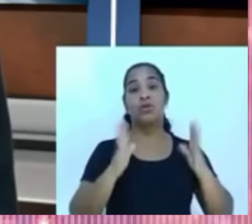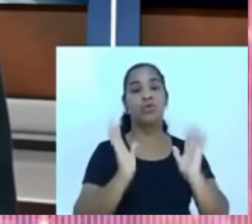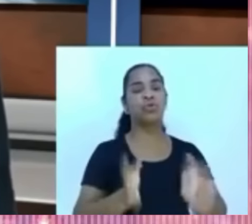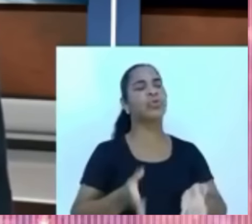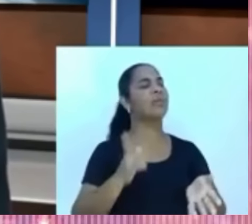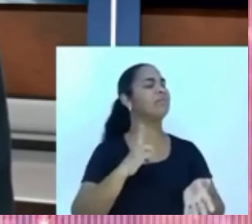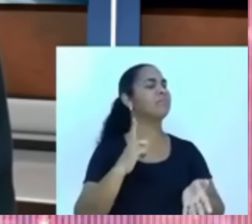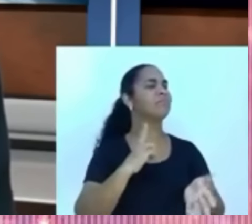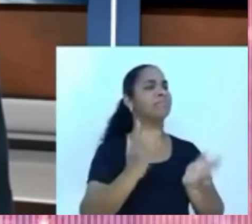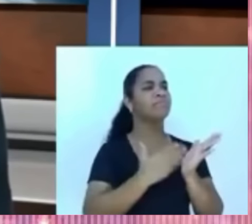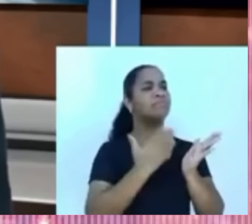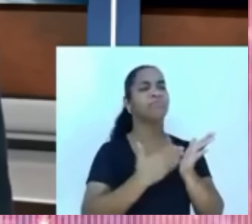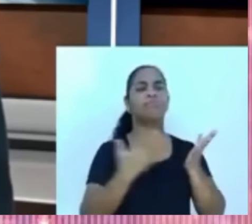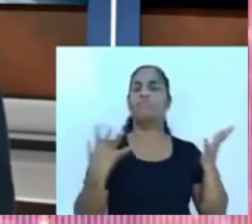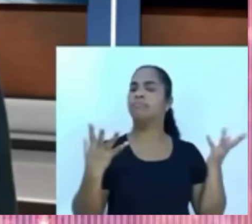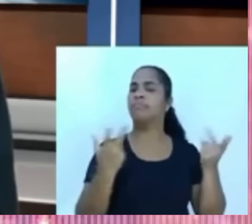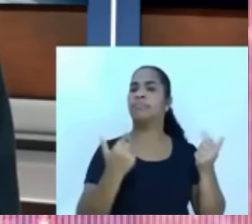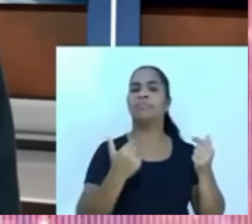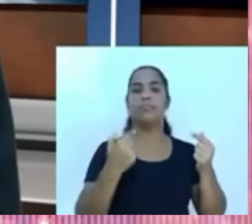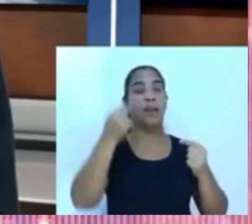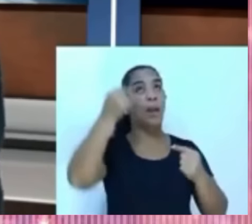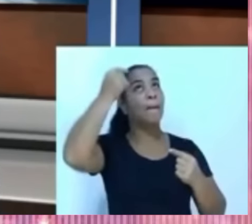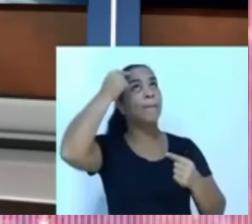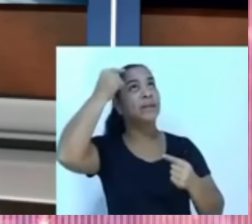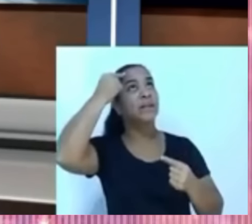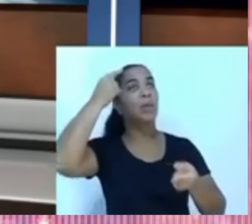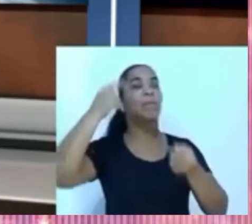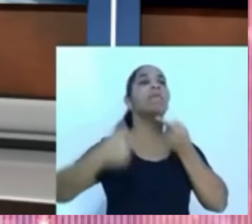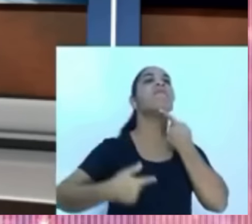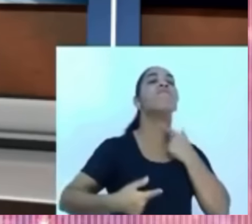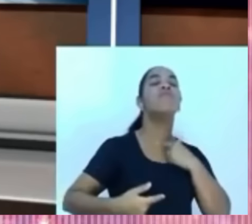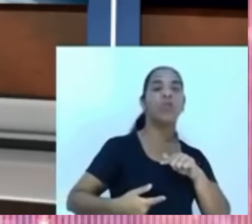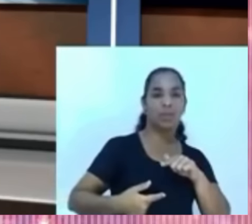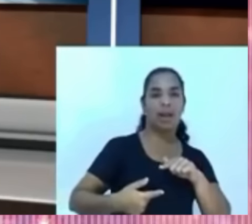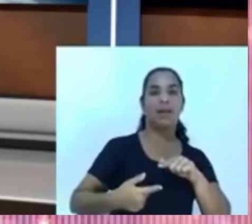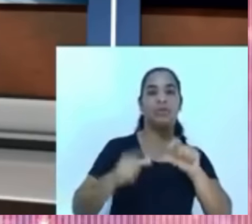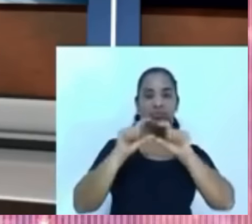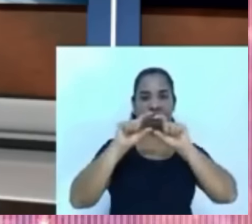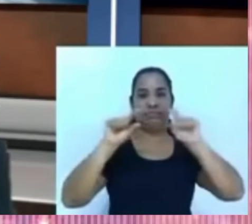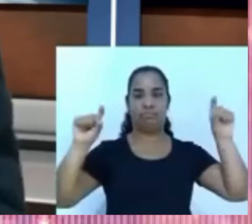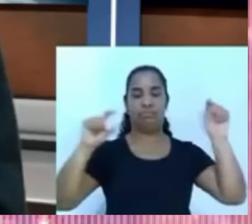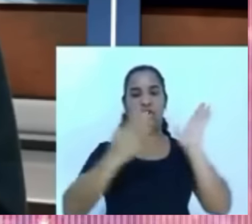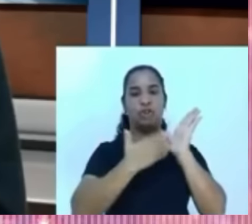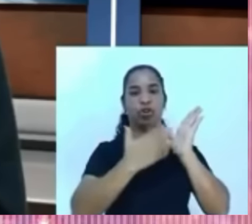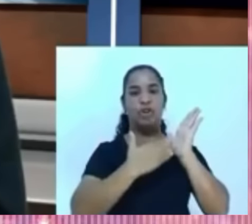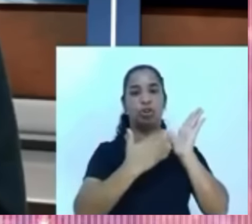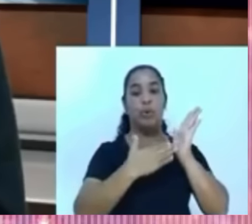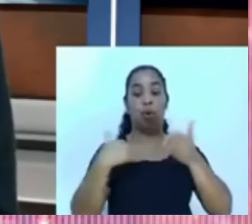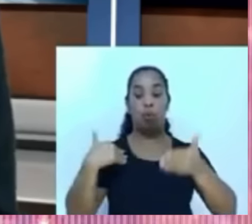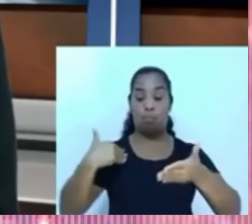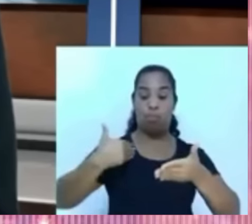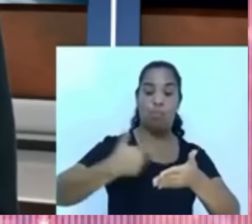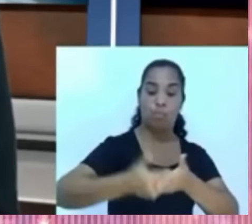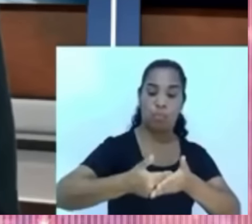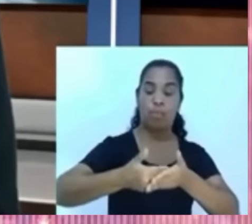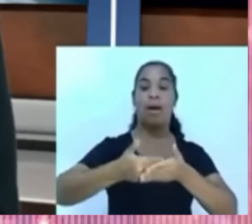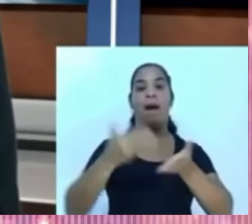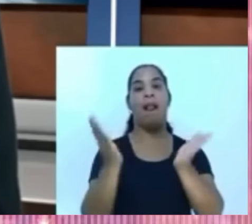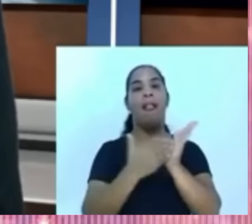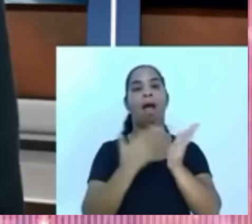fant penso e que borda da imortalidade da